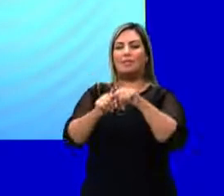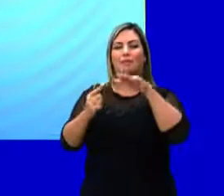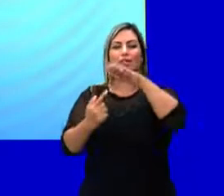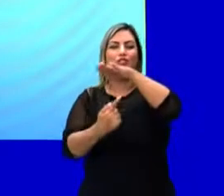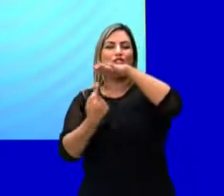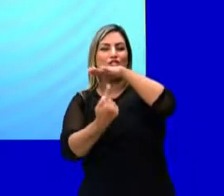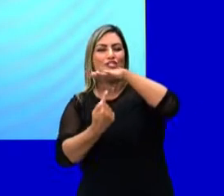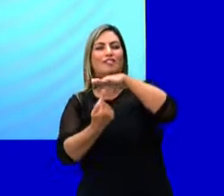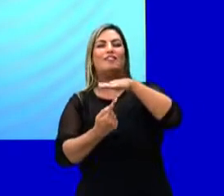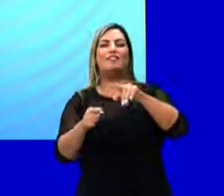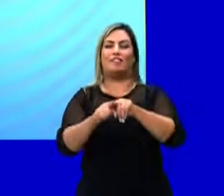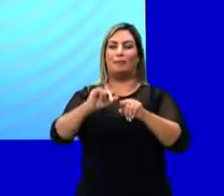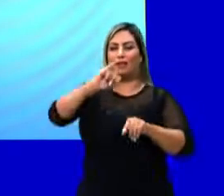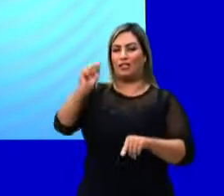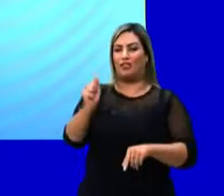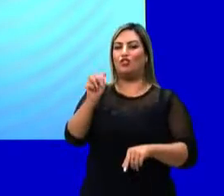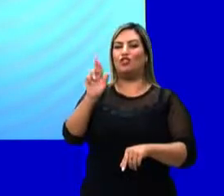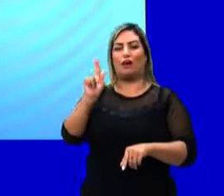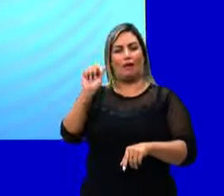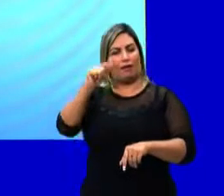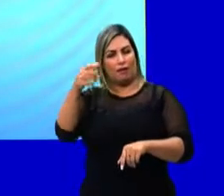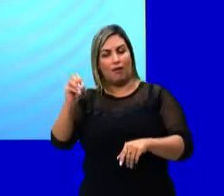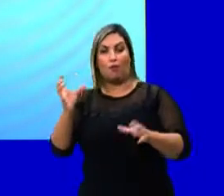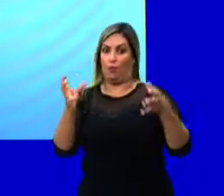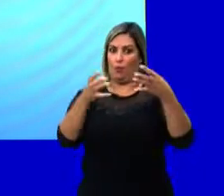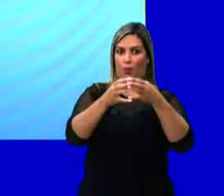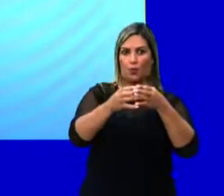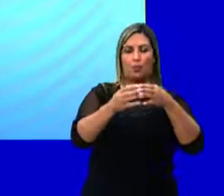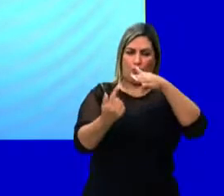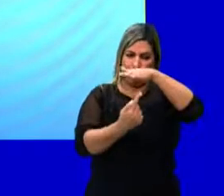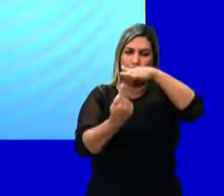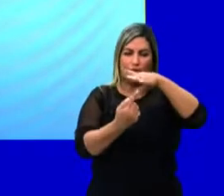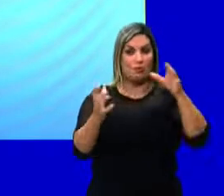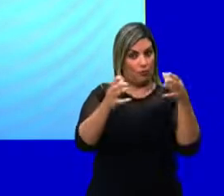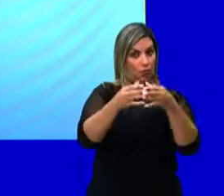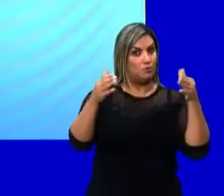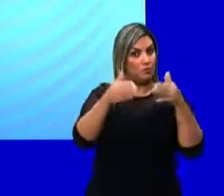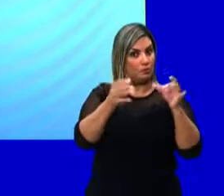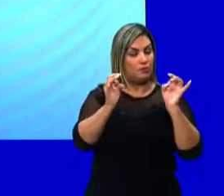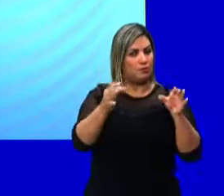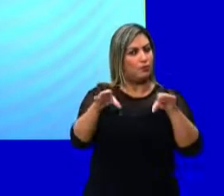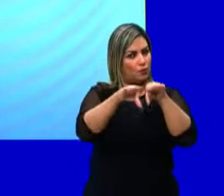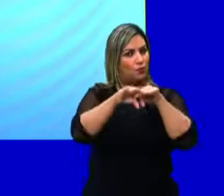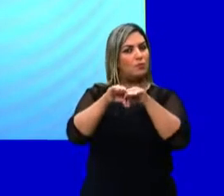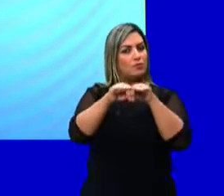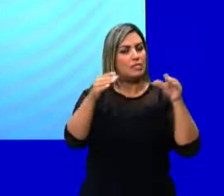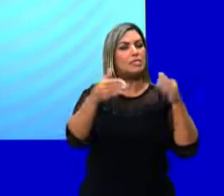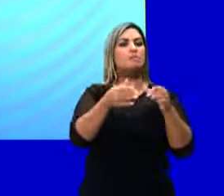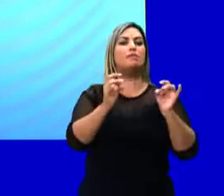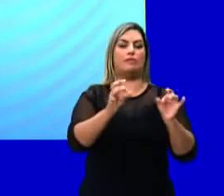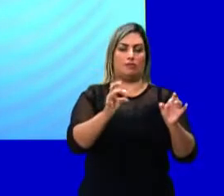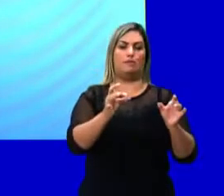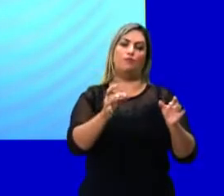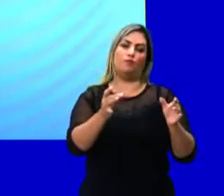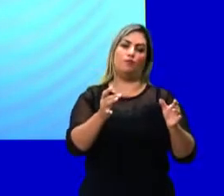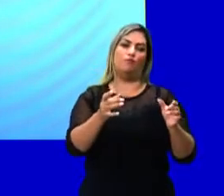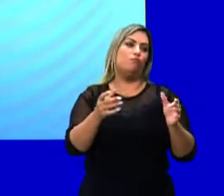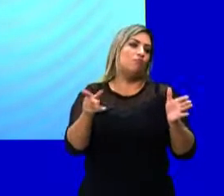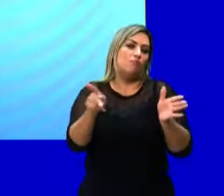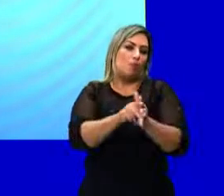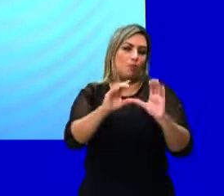ou o jargão. A gíria, né, é específica de um grupo, né, de um grupo comum, específico, de uma